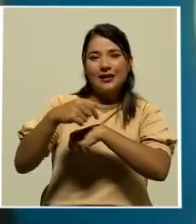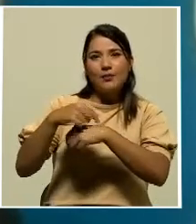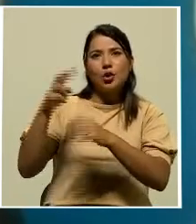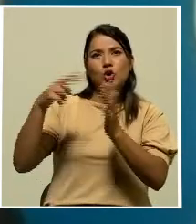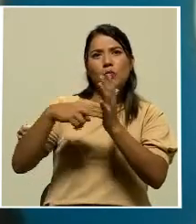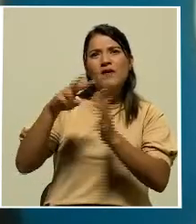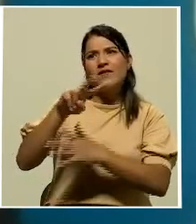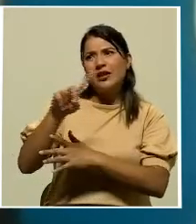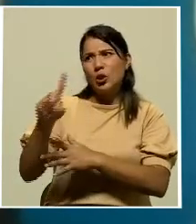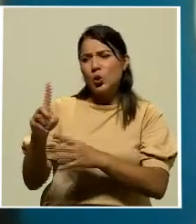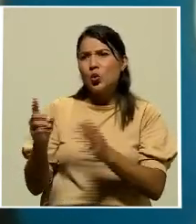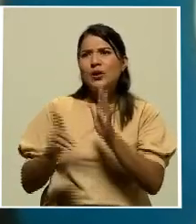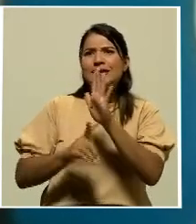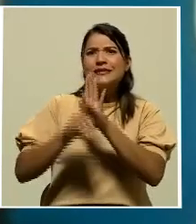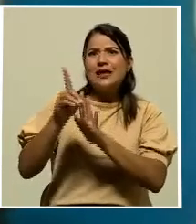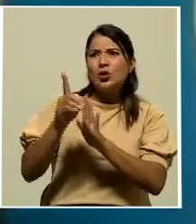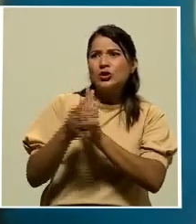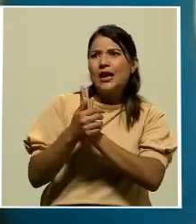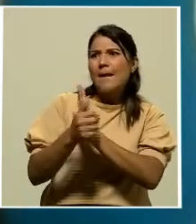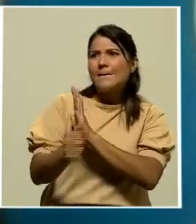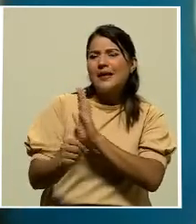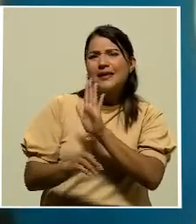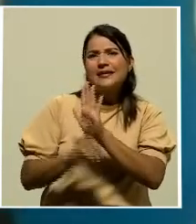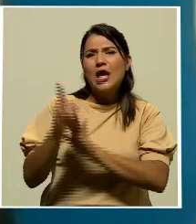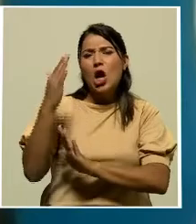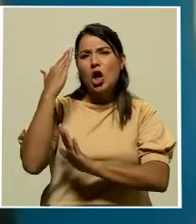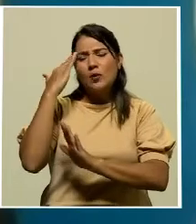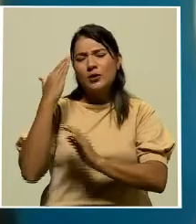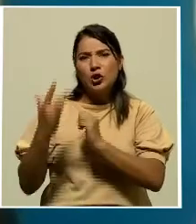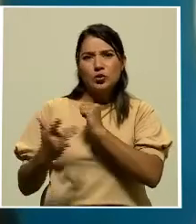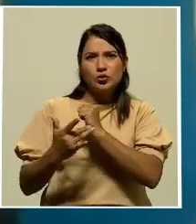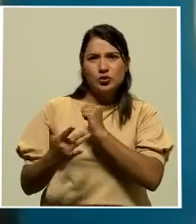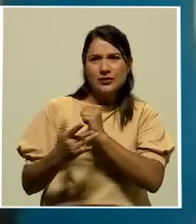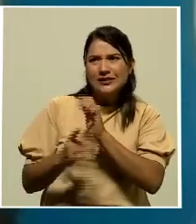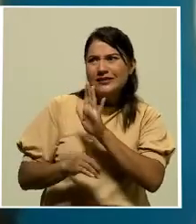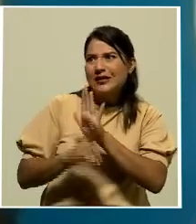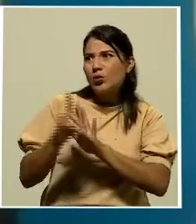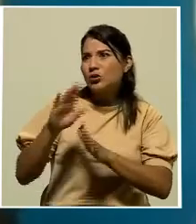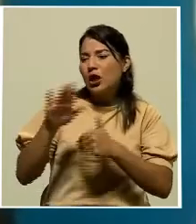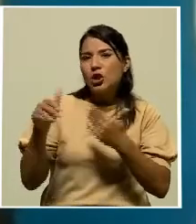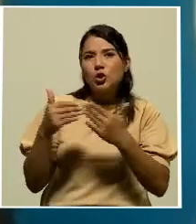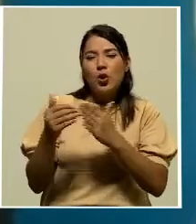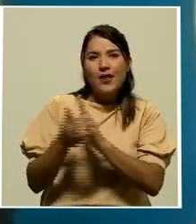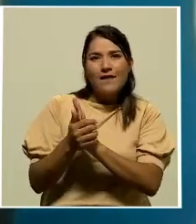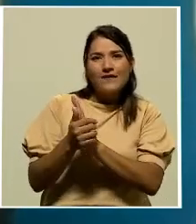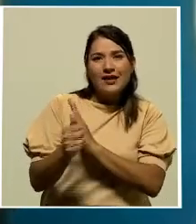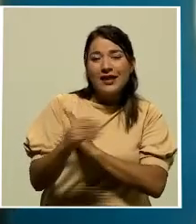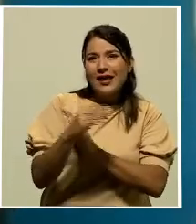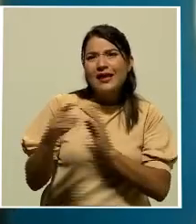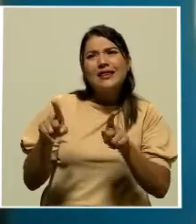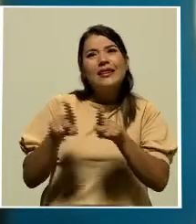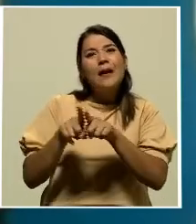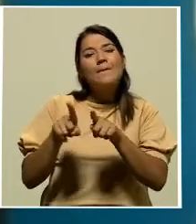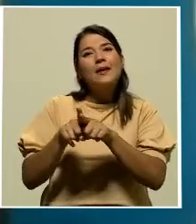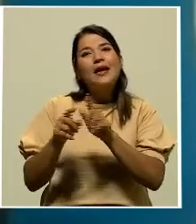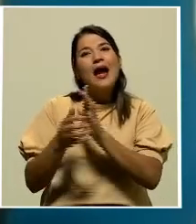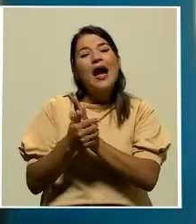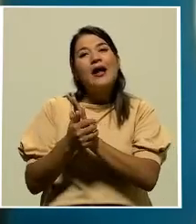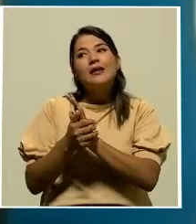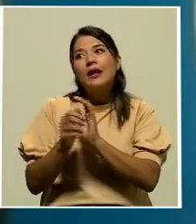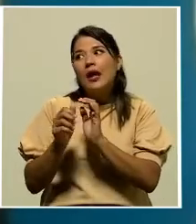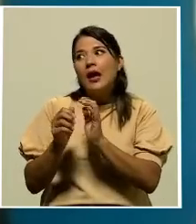digitais, desenvolver todas suas capacidades, todo seu potencial, e também sua capacidade de adquirir